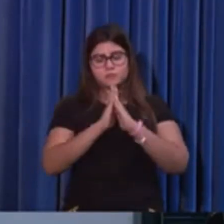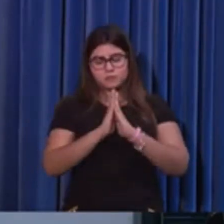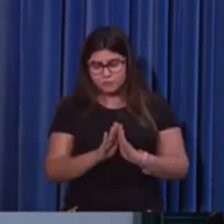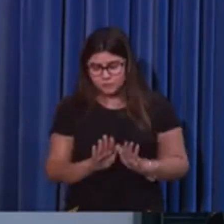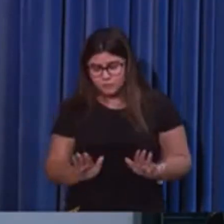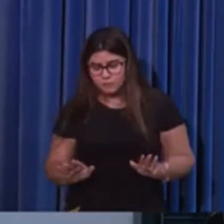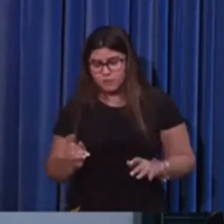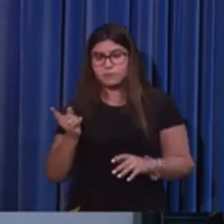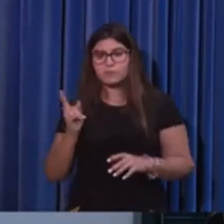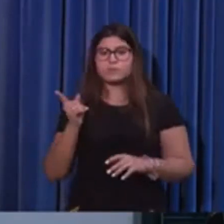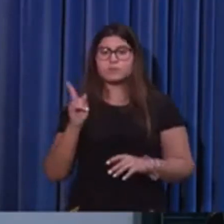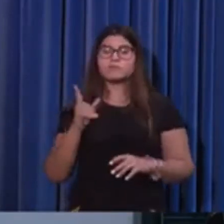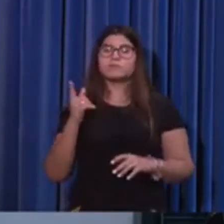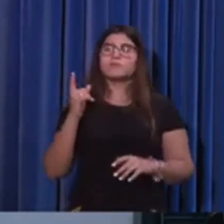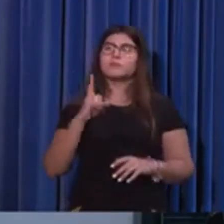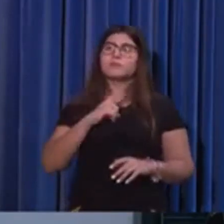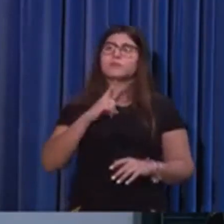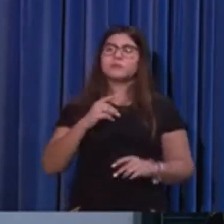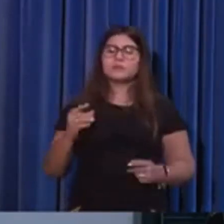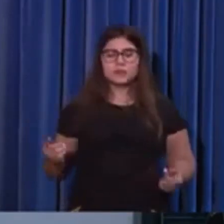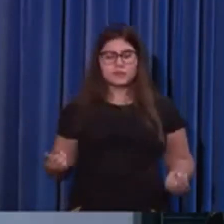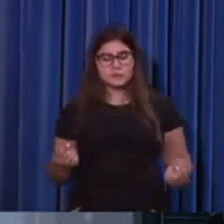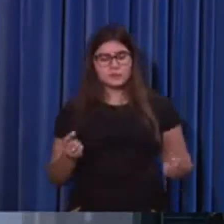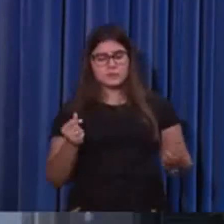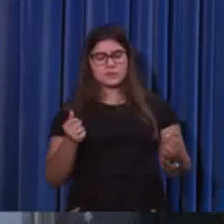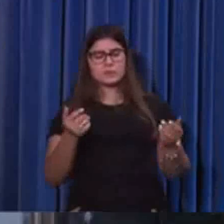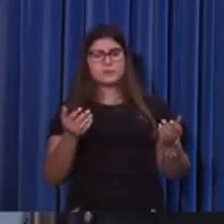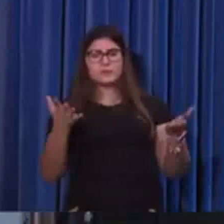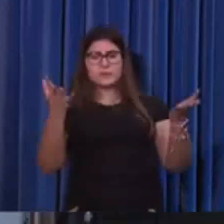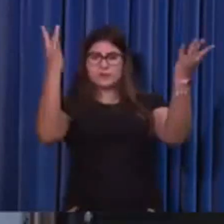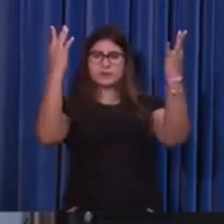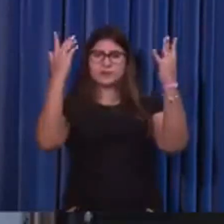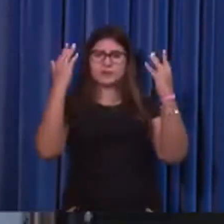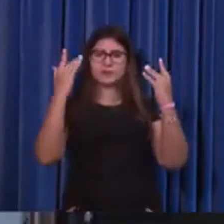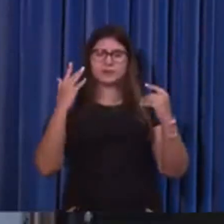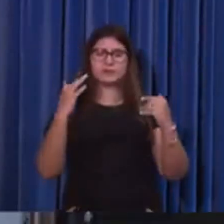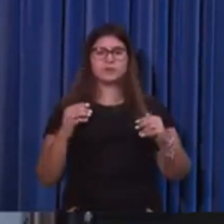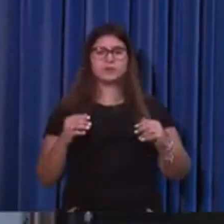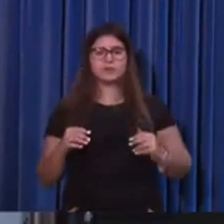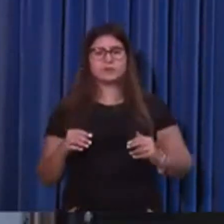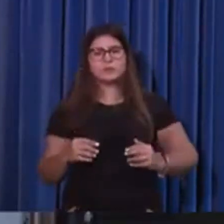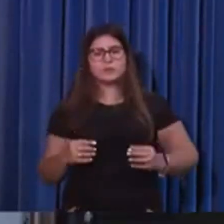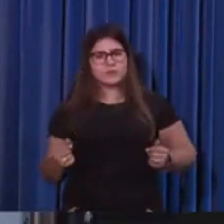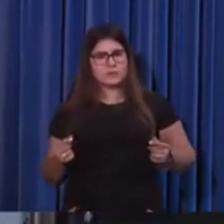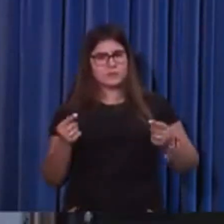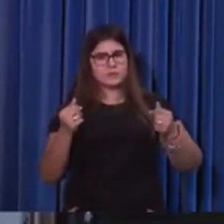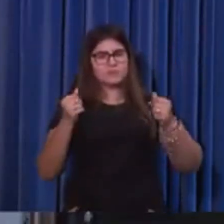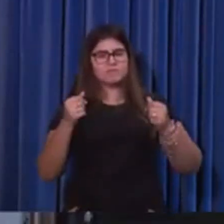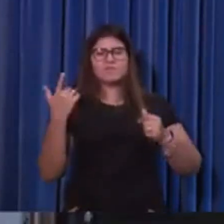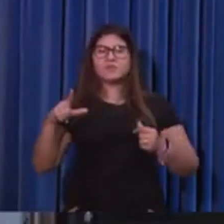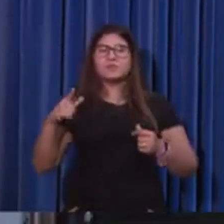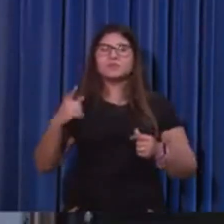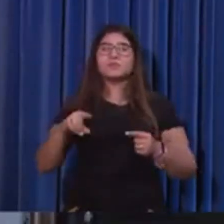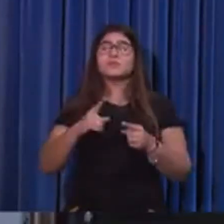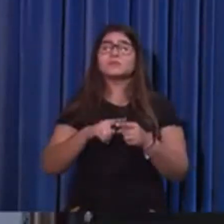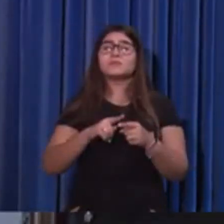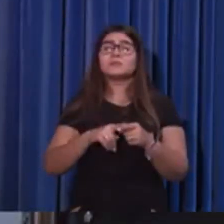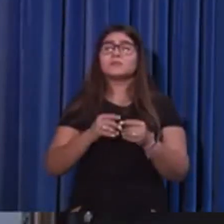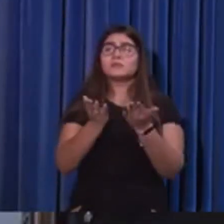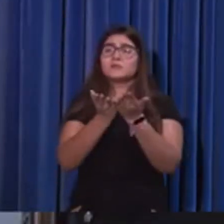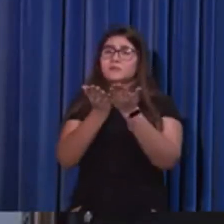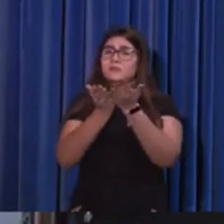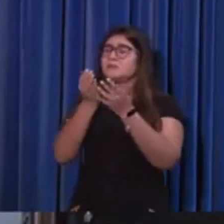em prosperidade, não haveria valor algum em servi-lo.